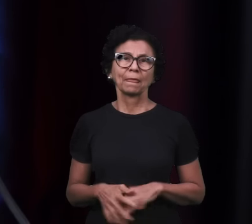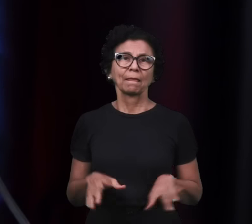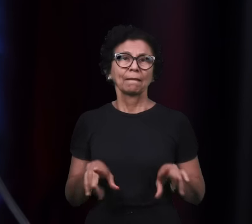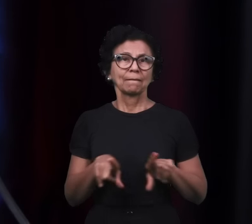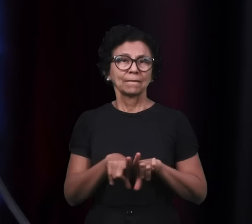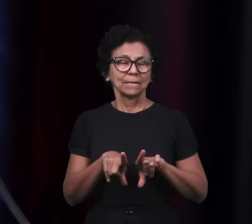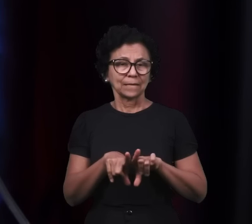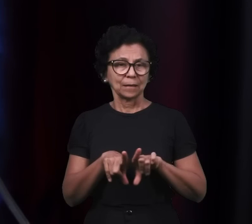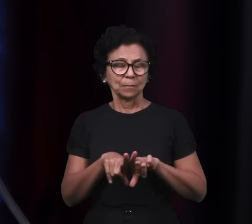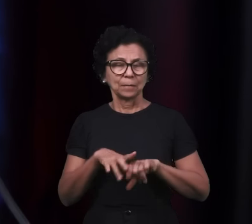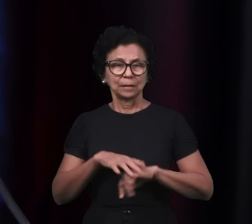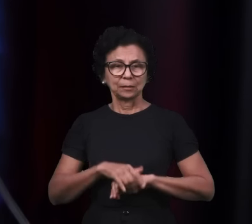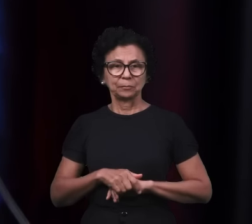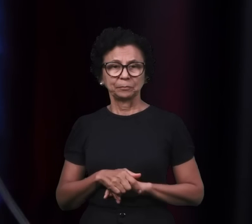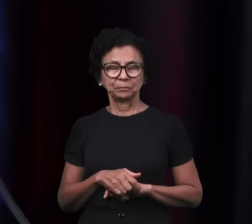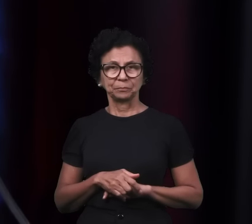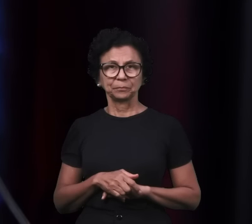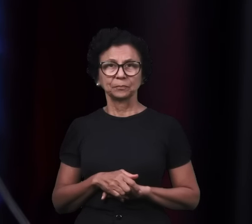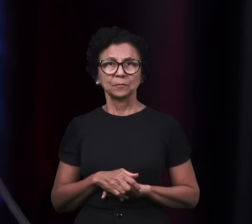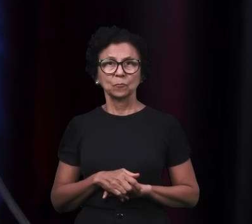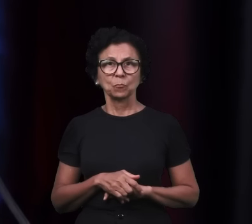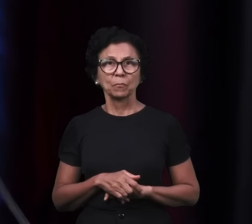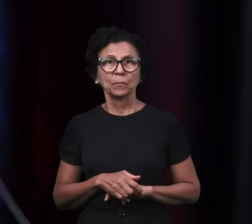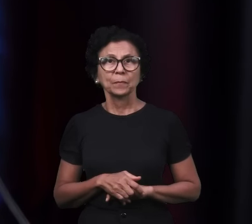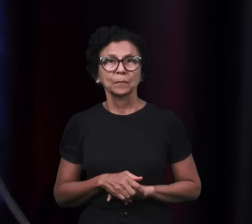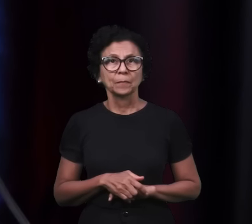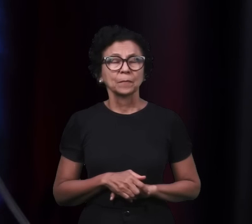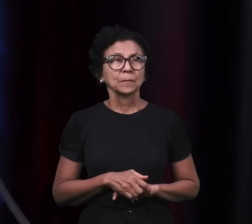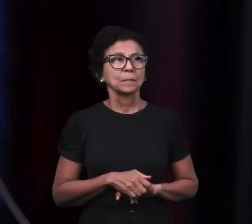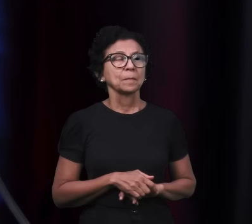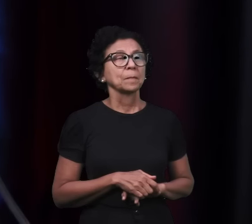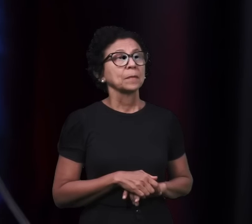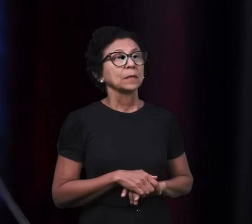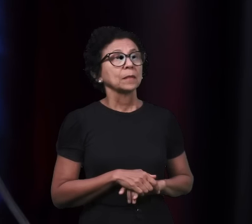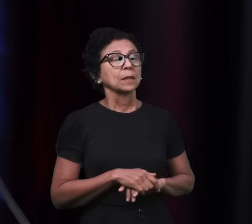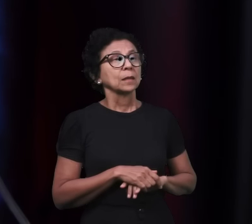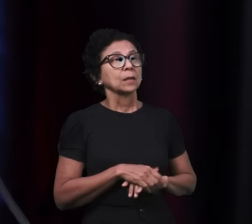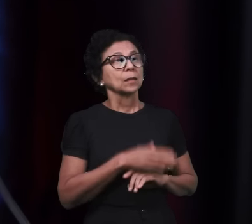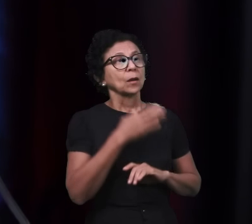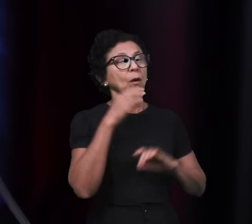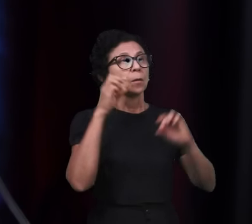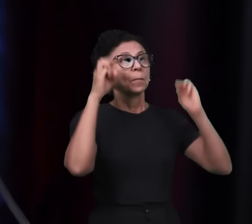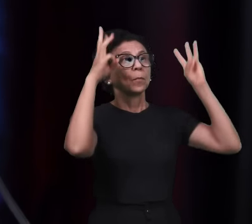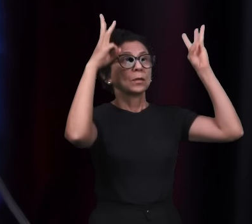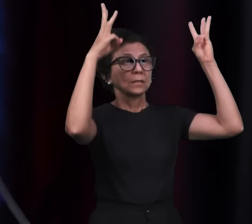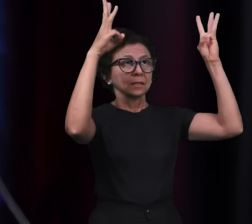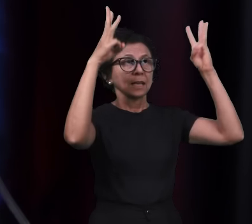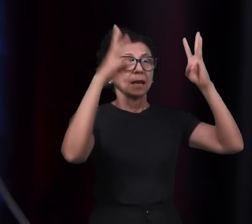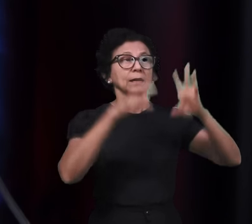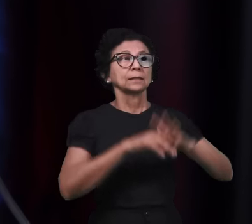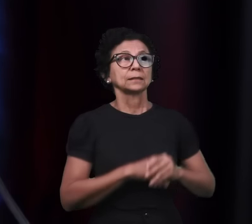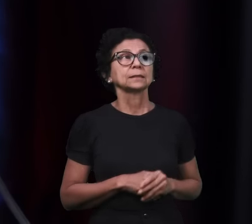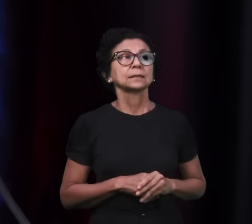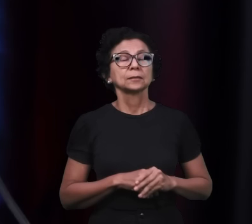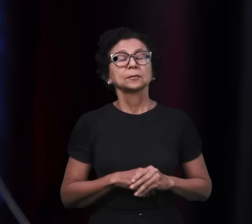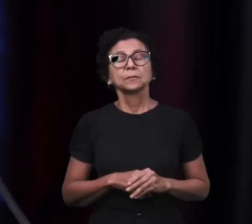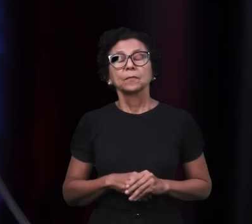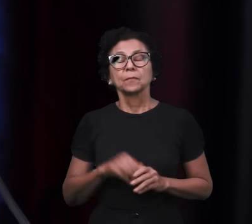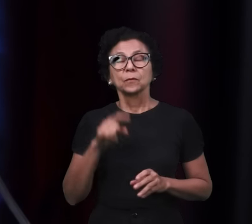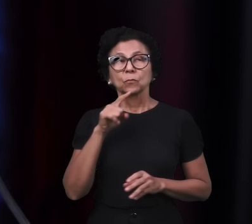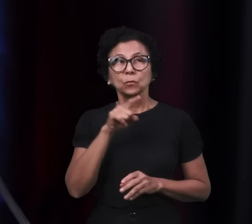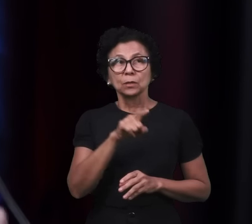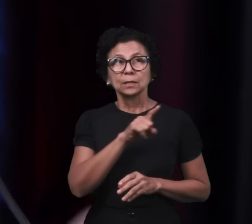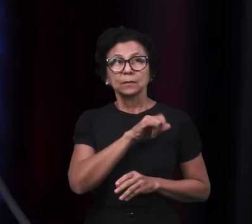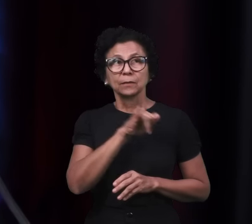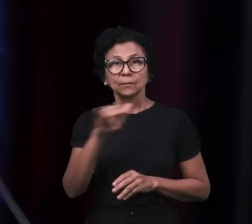chamou o Senhor a Moisés, dizendo: assim falarás à casa de Jacó. A referência a Jacó aqui, porque Jacó era